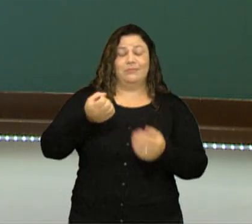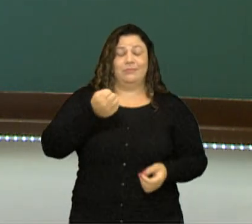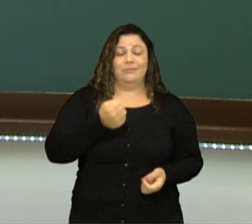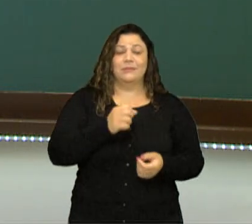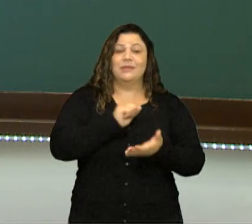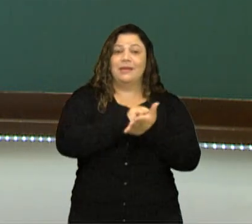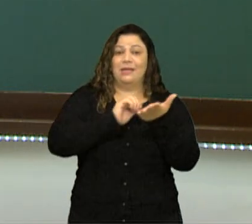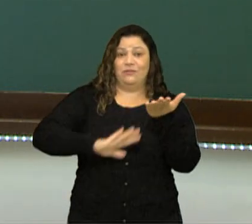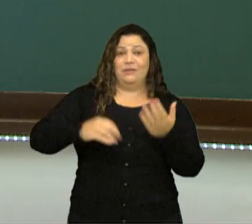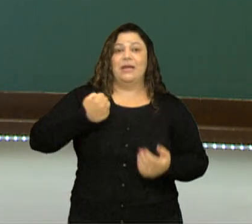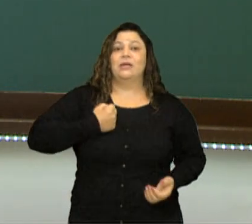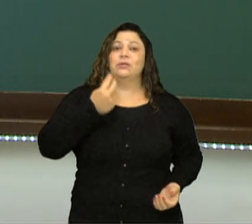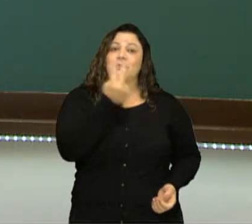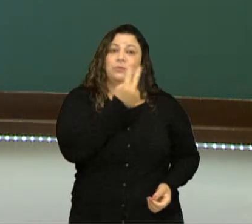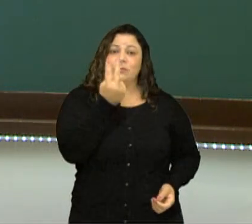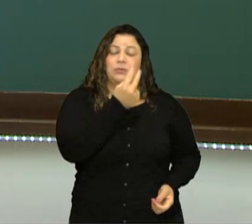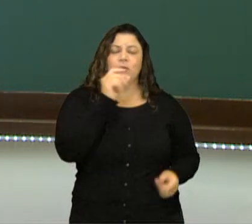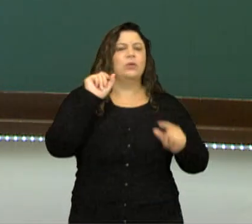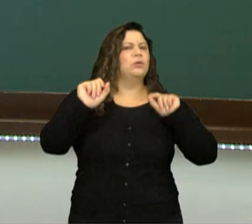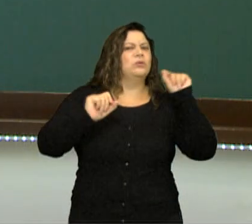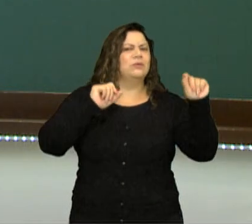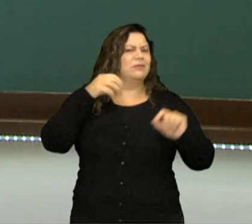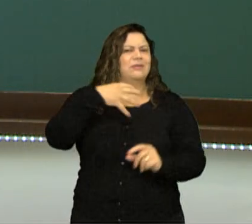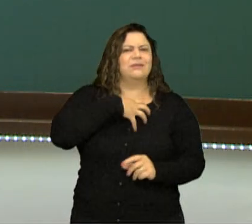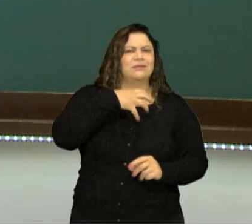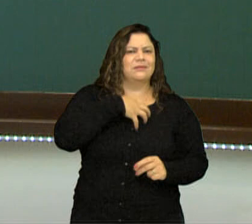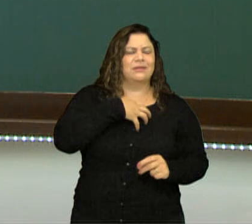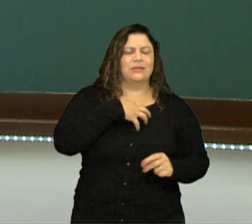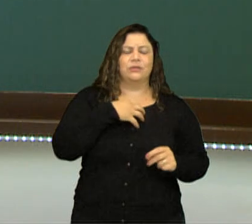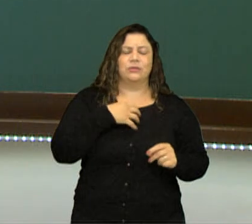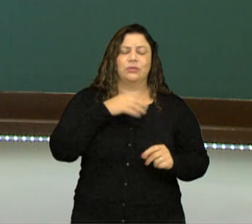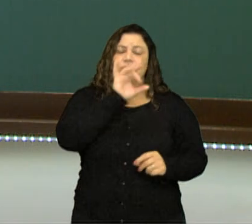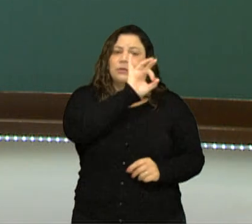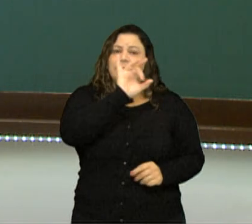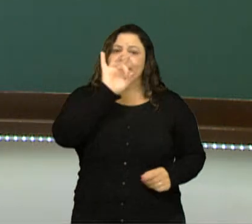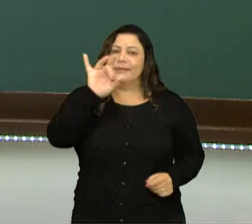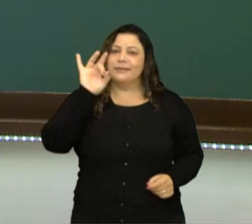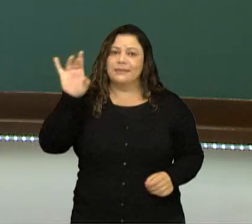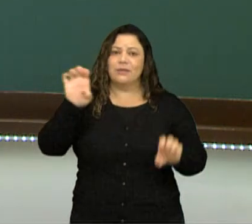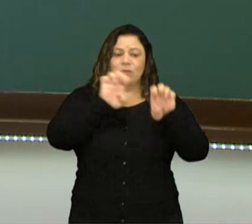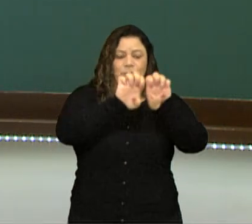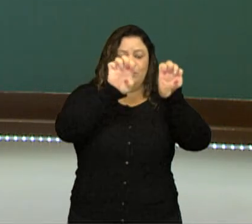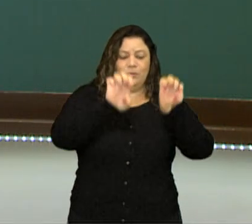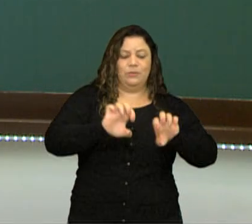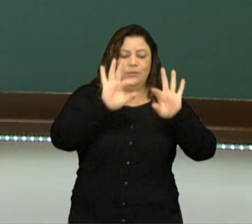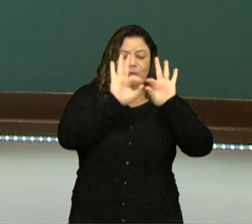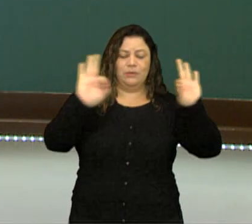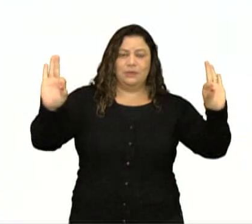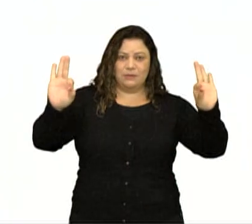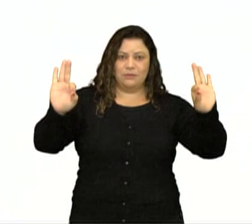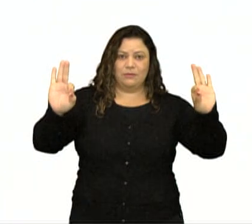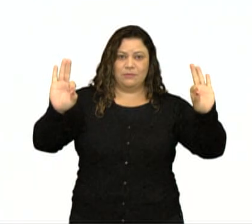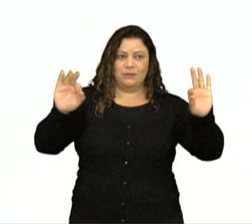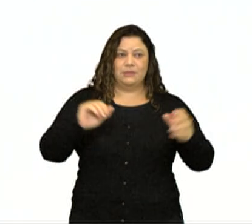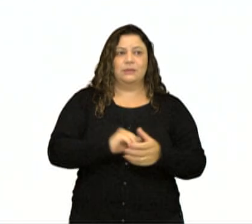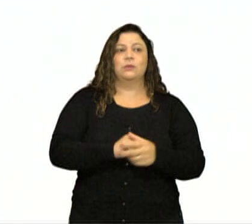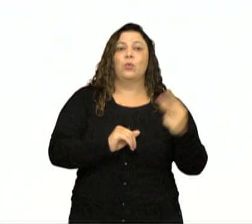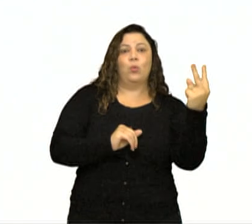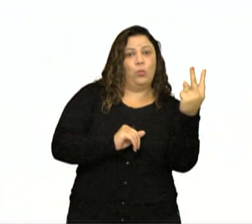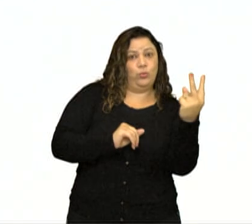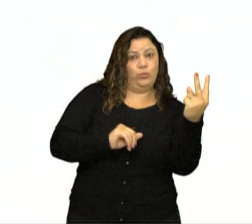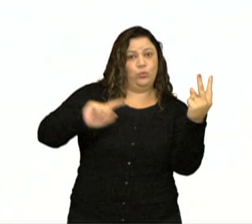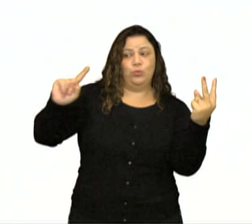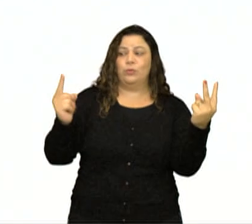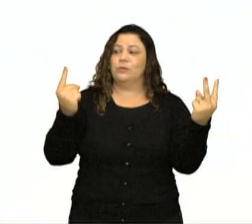2. Qual é o efeito de sentido de cada uma das formas da estruturação do trecho, com duas